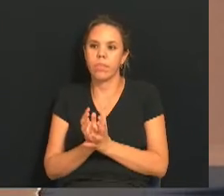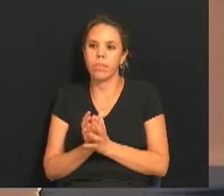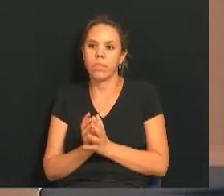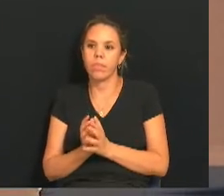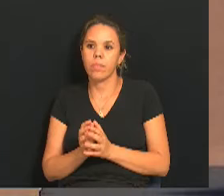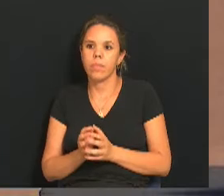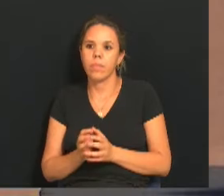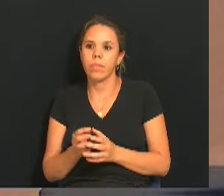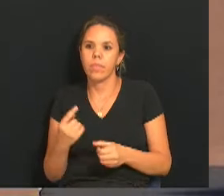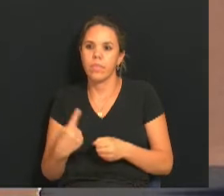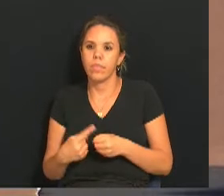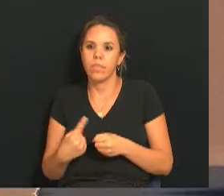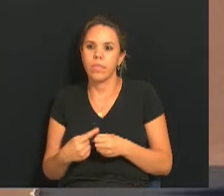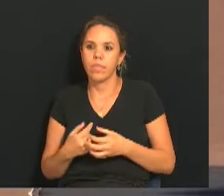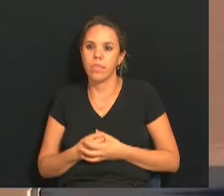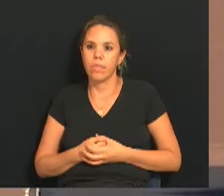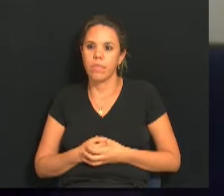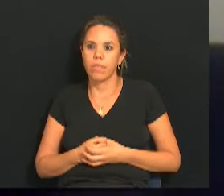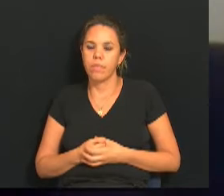rede municipal.